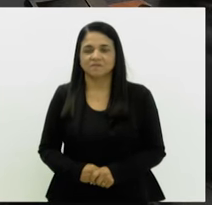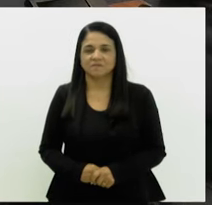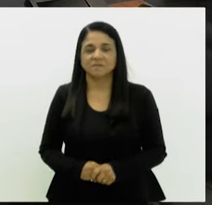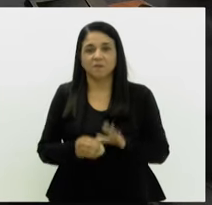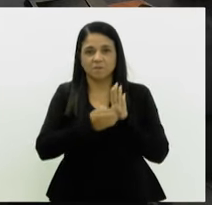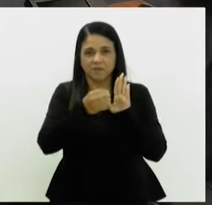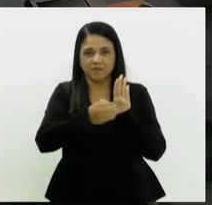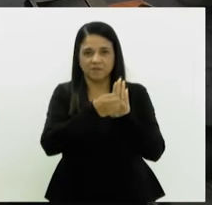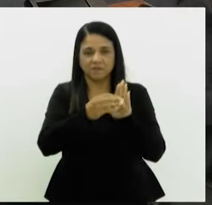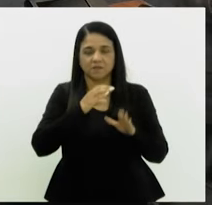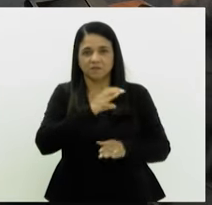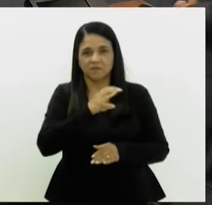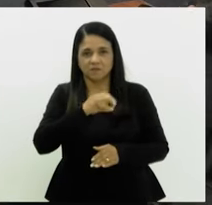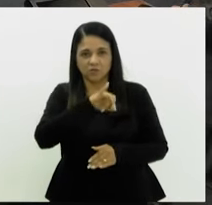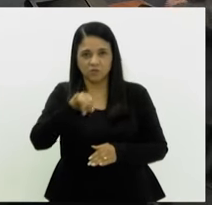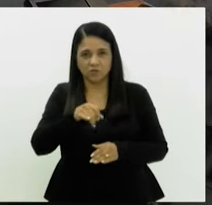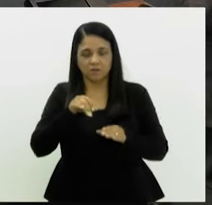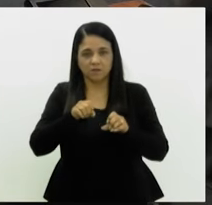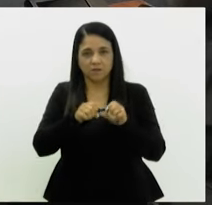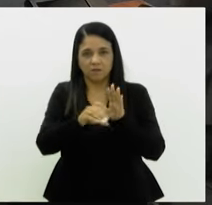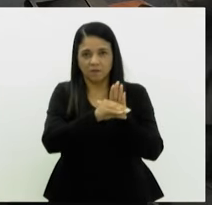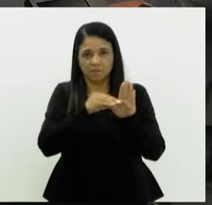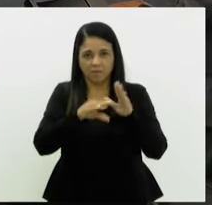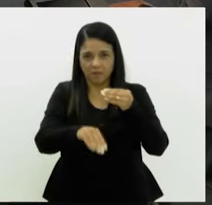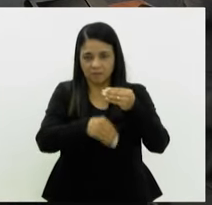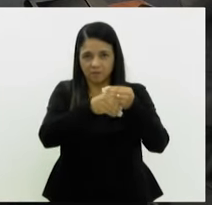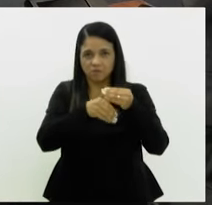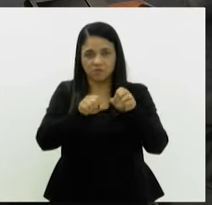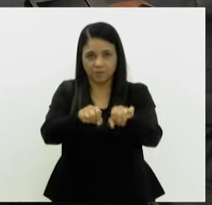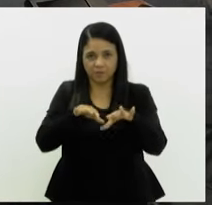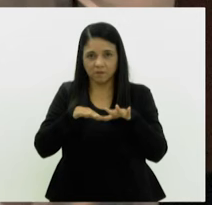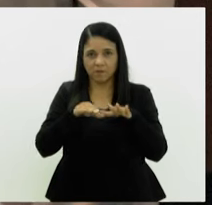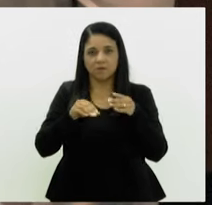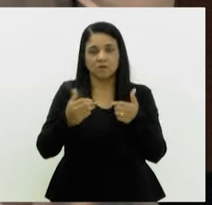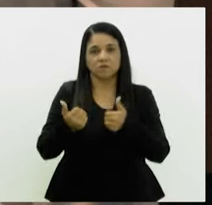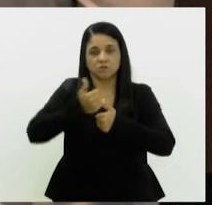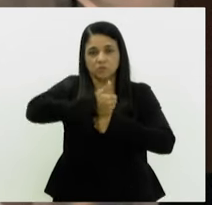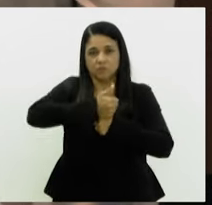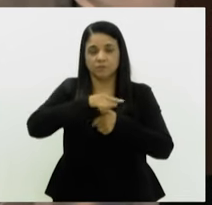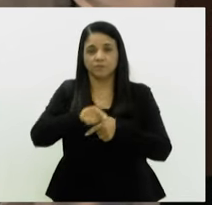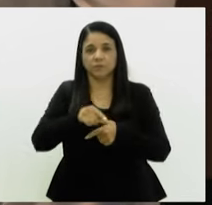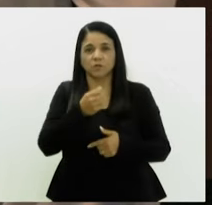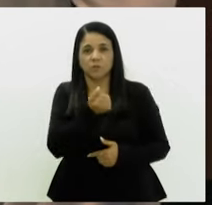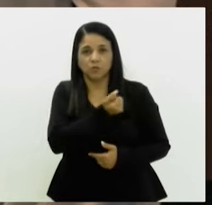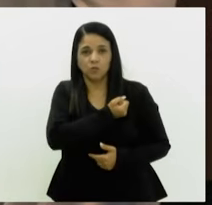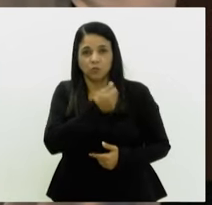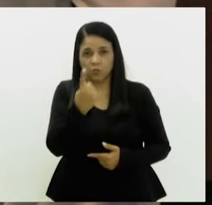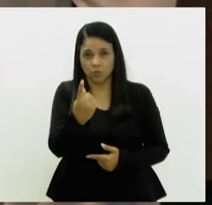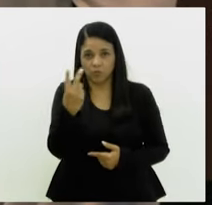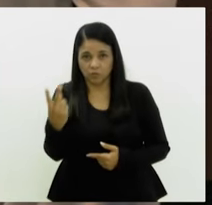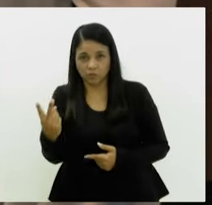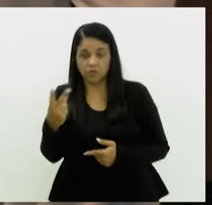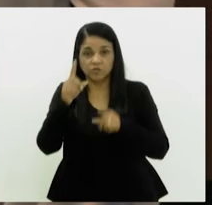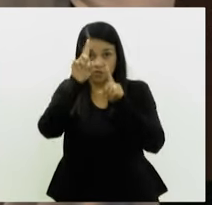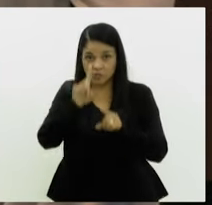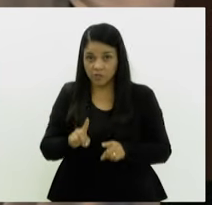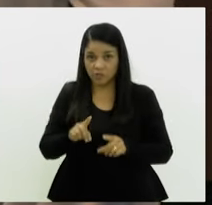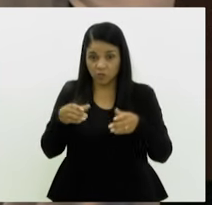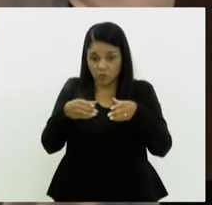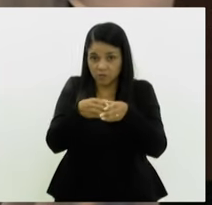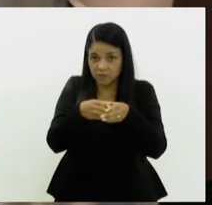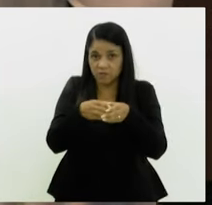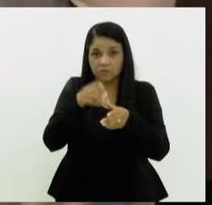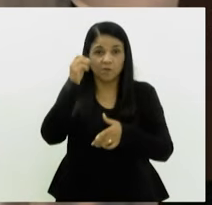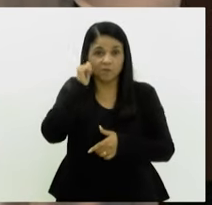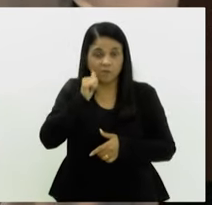Parecer da CCJ, as emendas de plenário, presidente. Favorável com subemenda às emendas número 1 e 2 da Comissão de Direitos da Mulher e